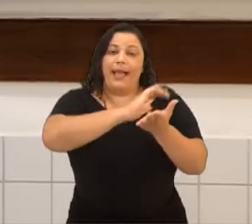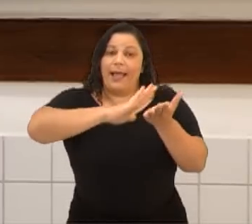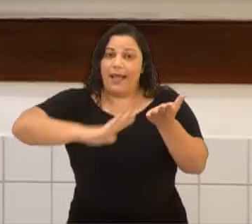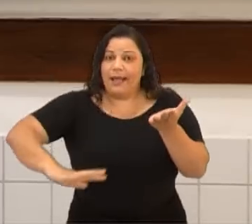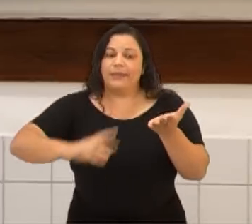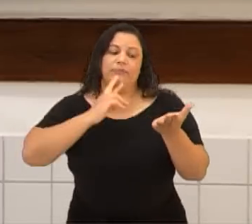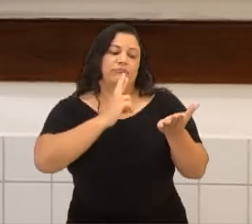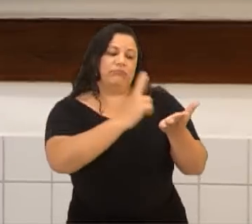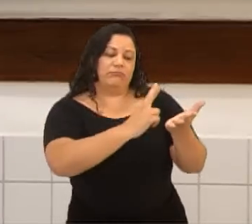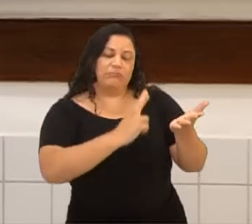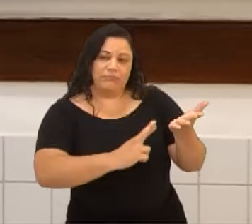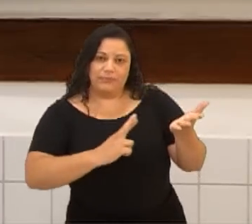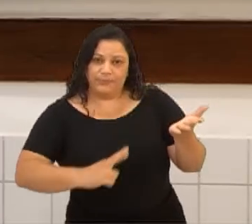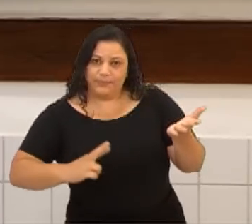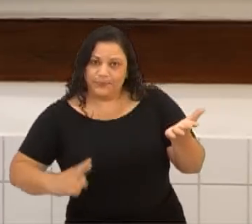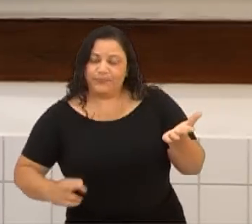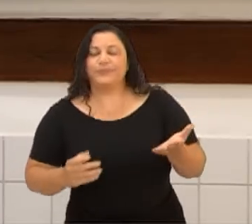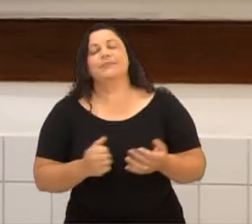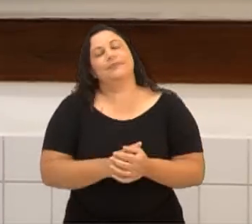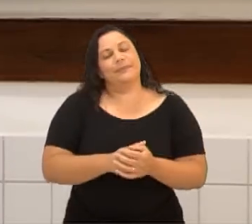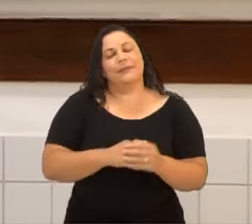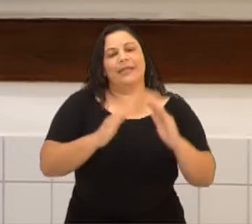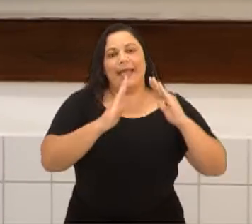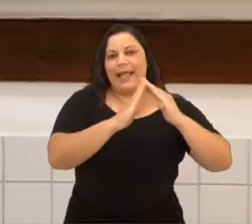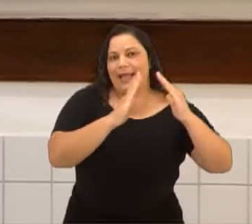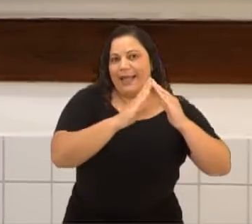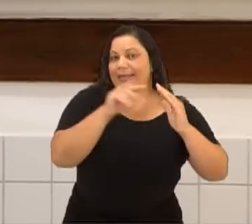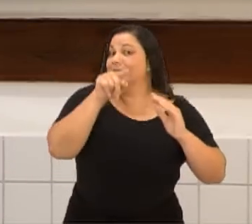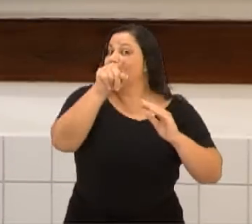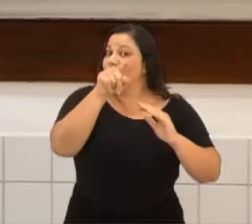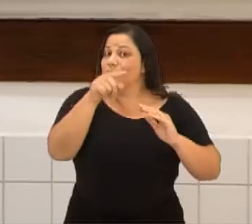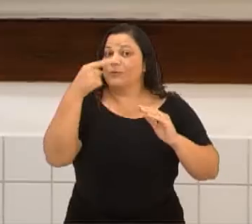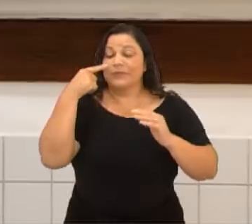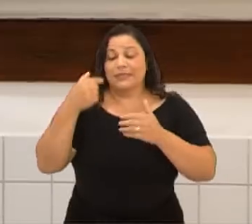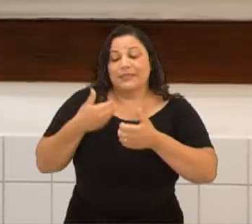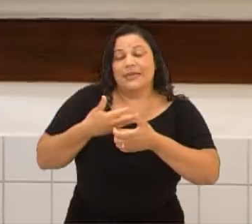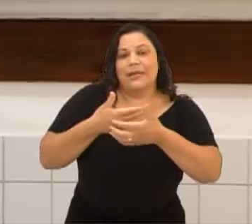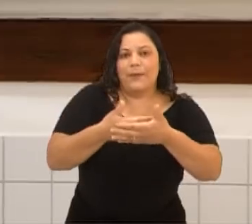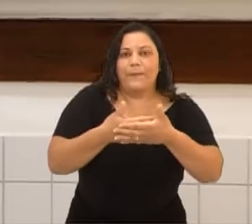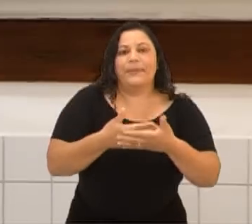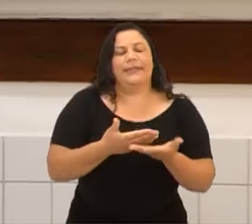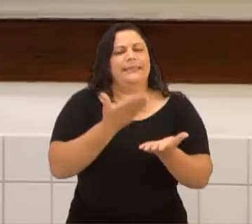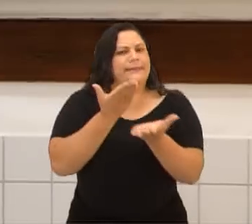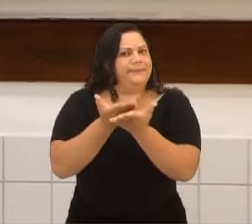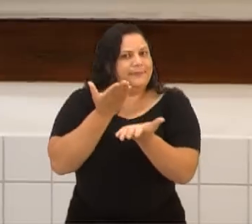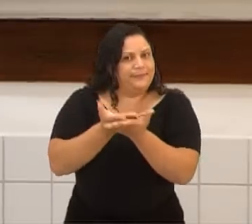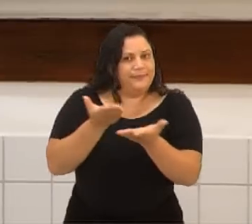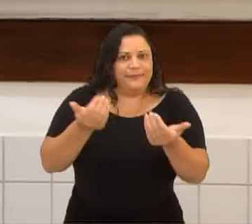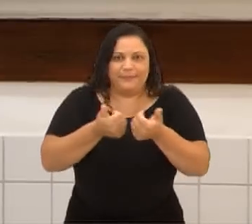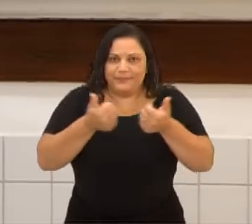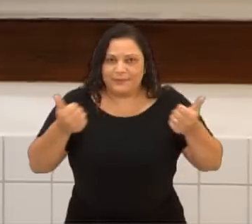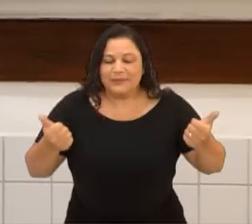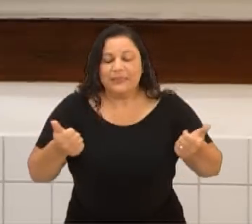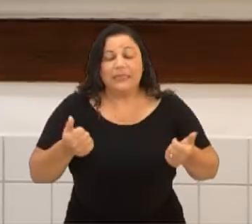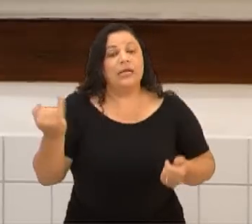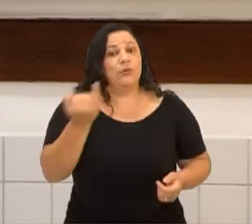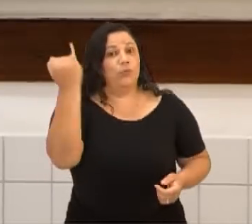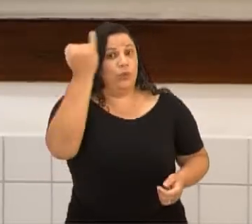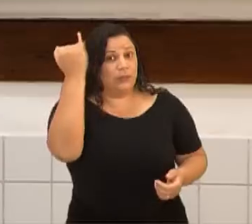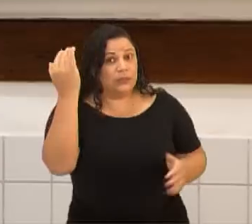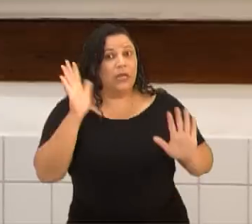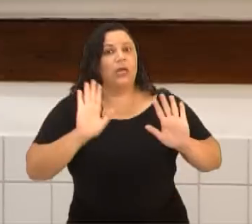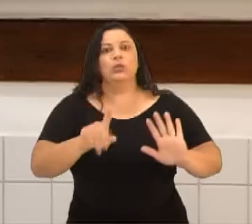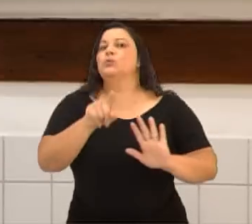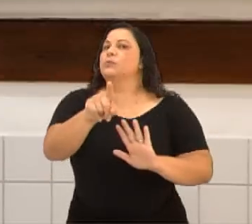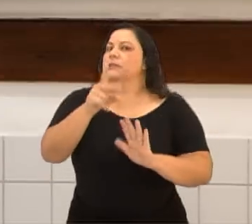para poder estar fazendo periodicamente na casinha de vocês, acompanhando a nossa aula. É muito importante que vocês não fiquem sem fazer